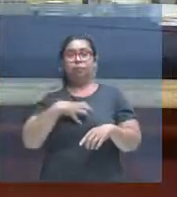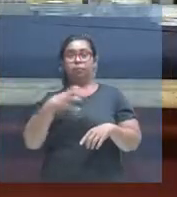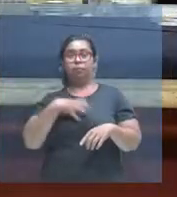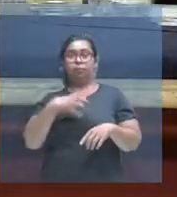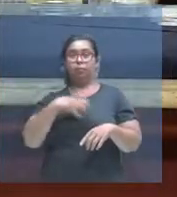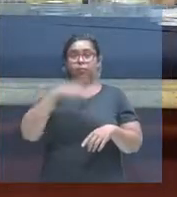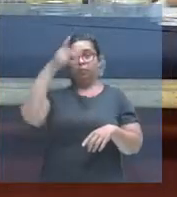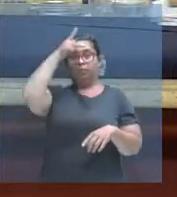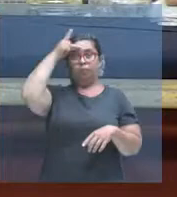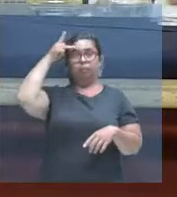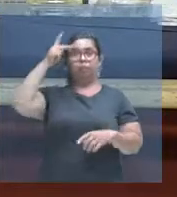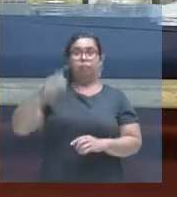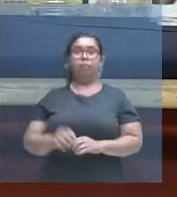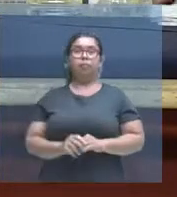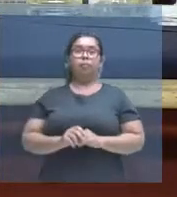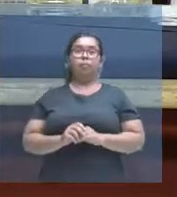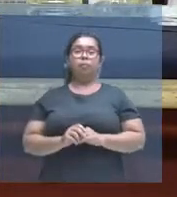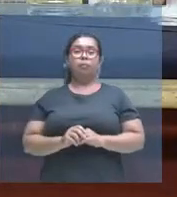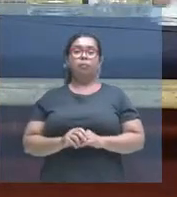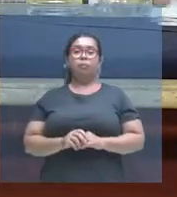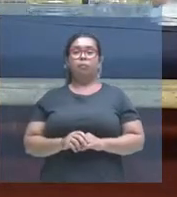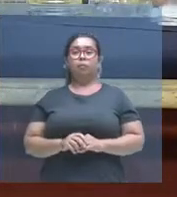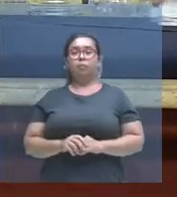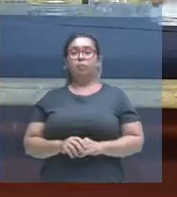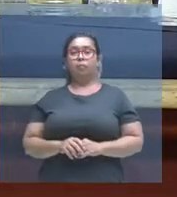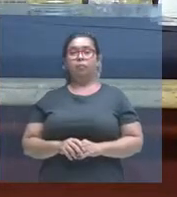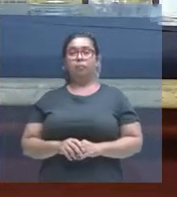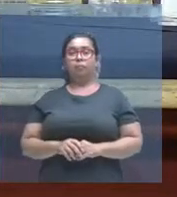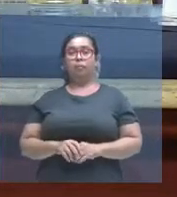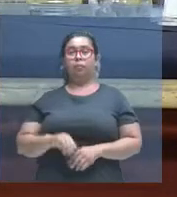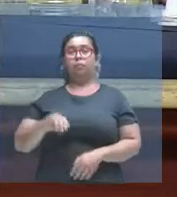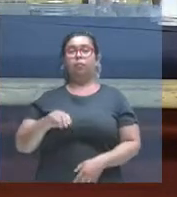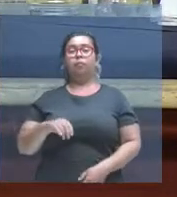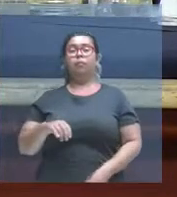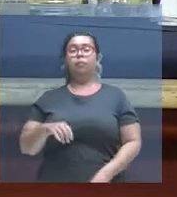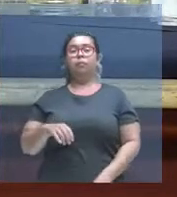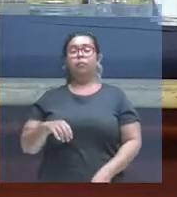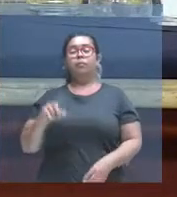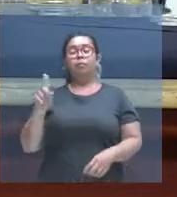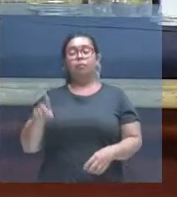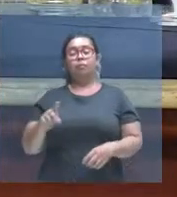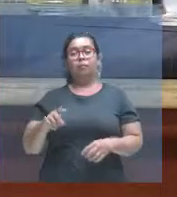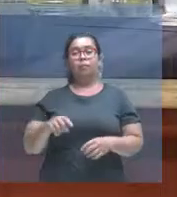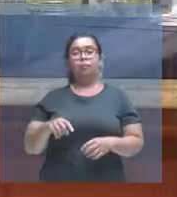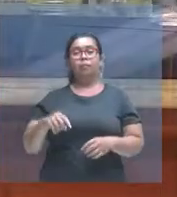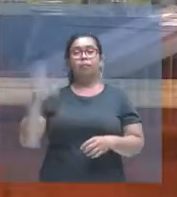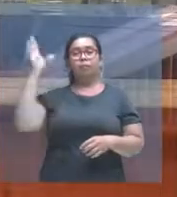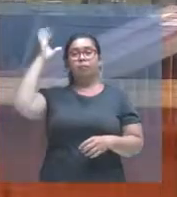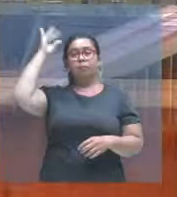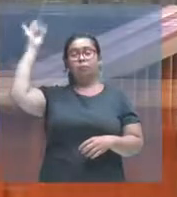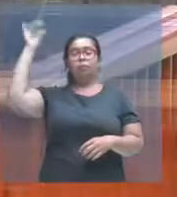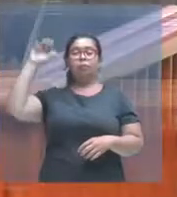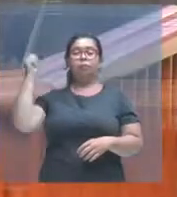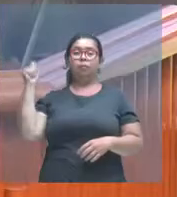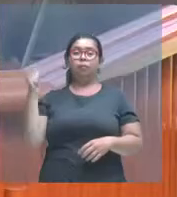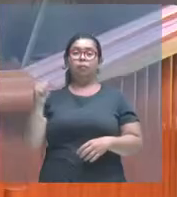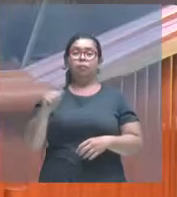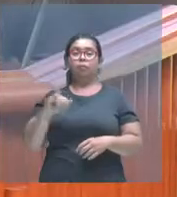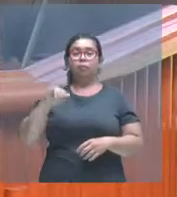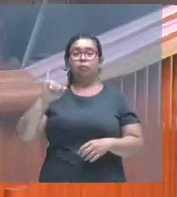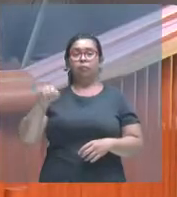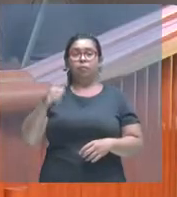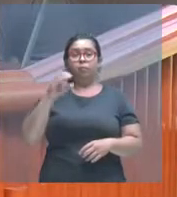Baiano. João Baiano das Sete Cordas, patrimônio cultural de Assis. João Gonçalves